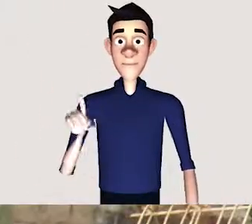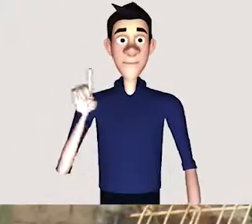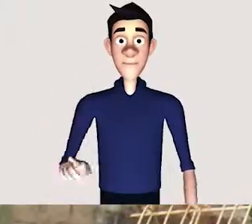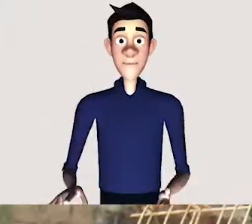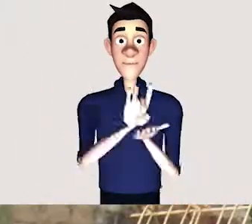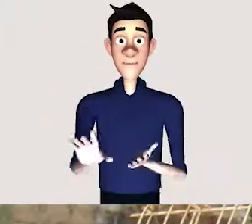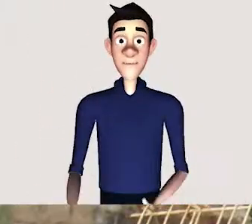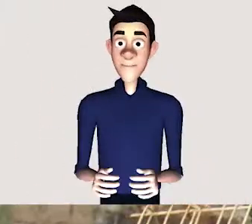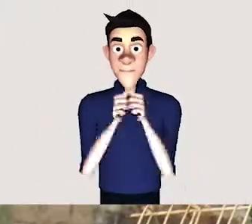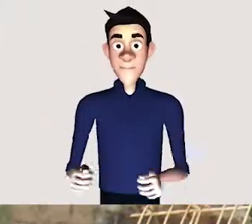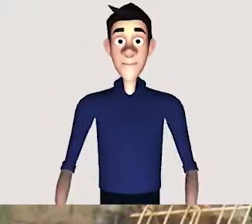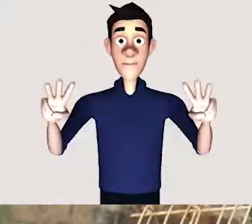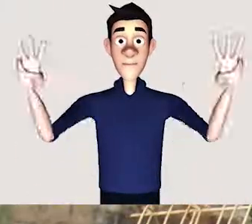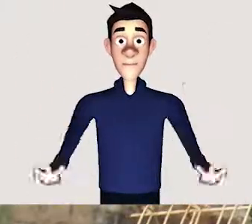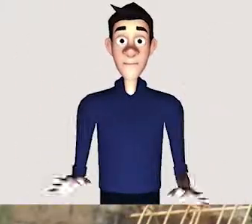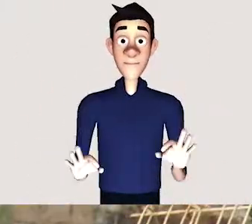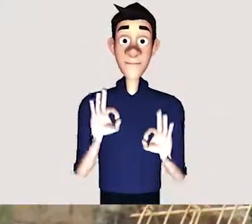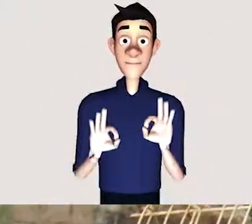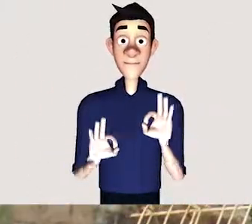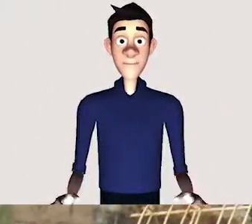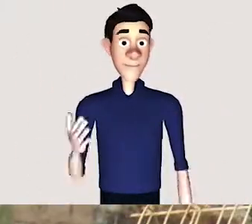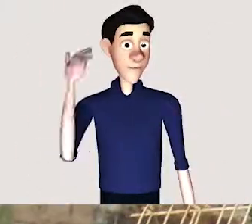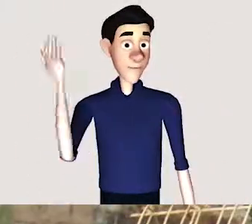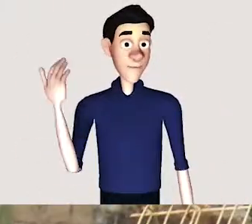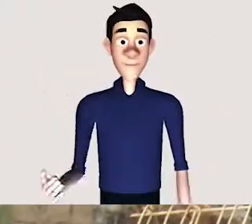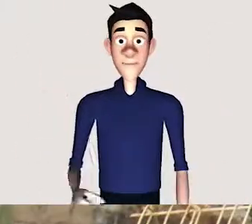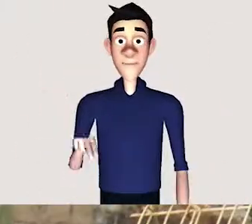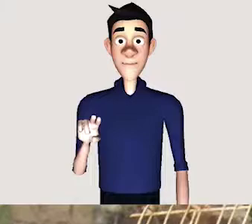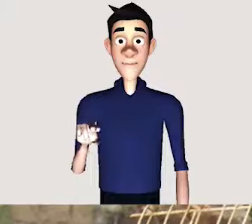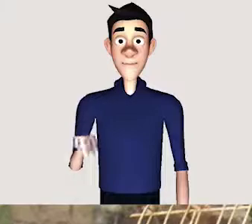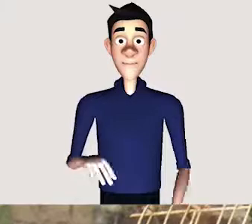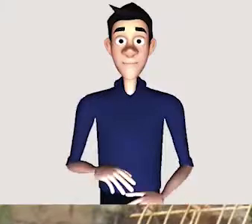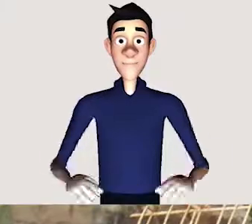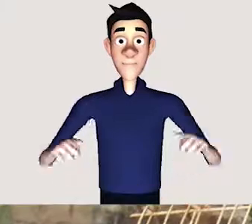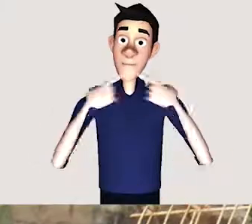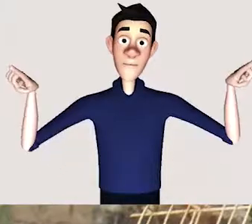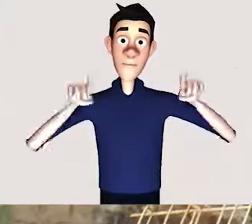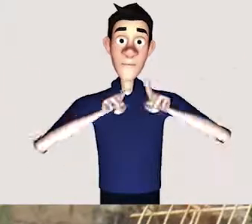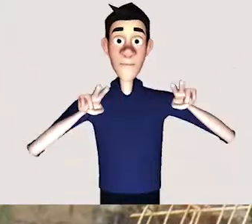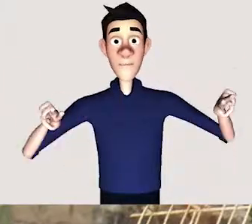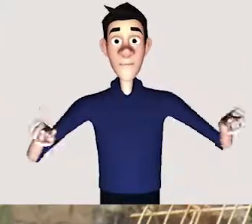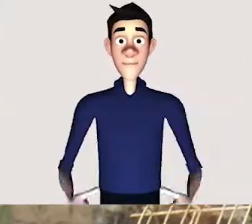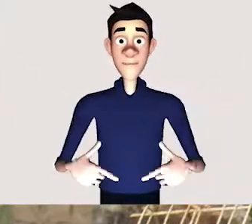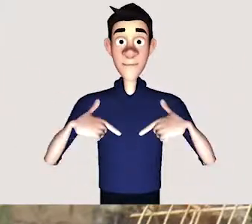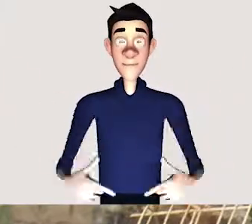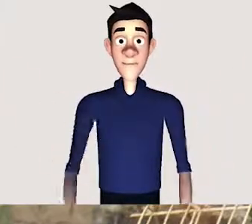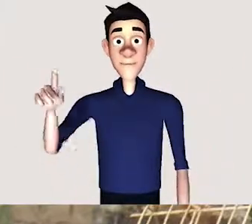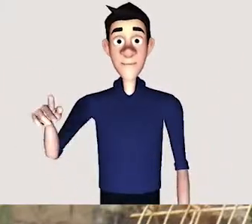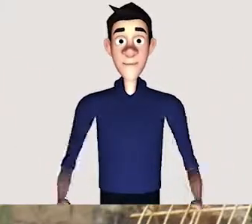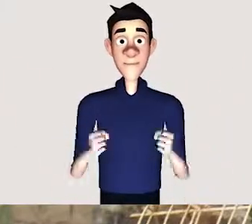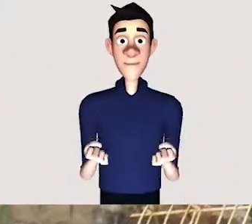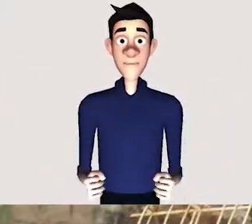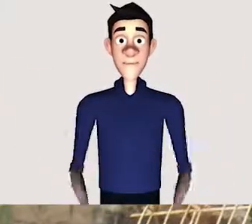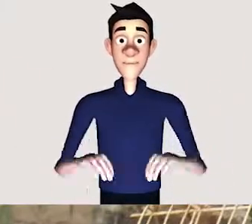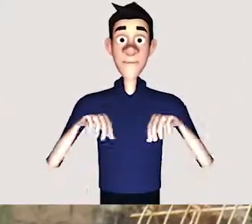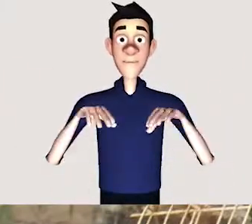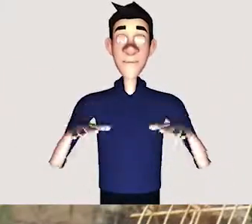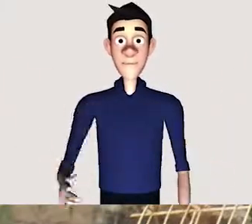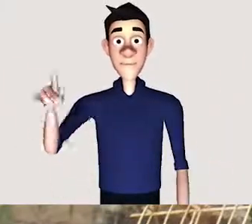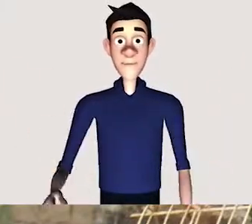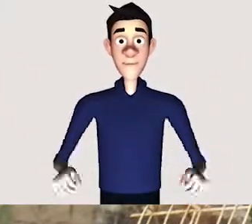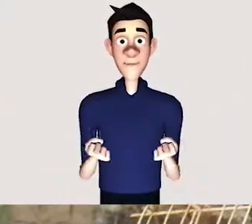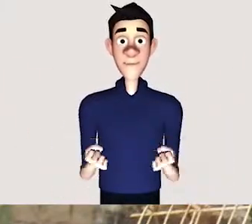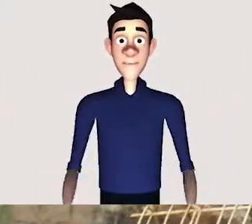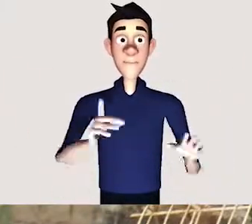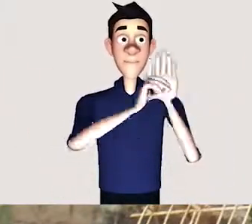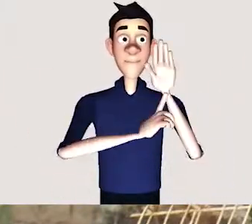defesa do direito da habitação. Concretamente, o Museu das Remoções